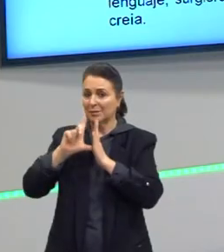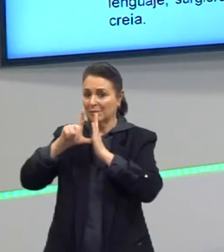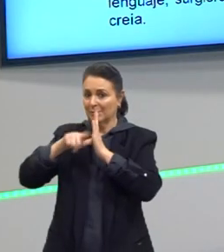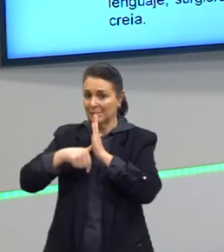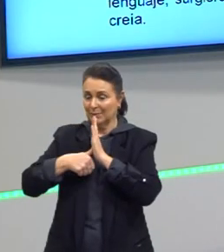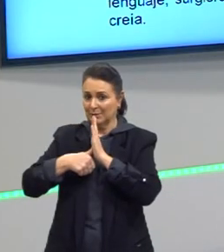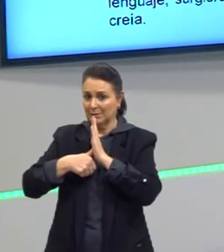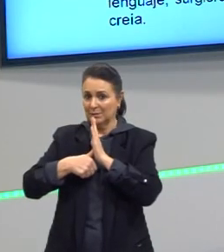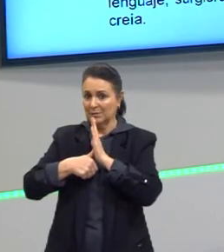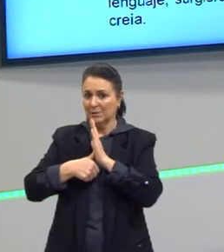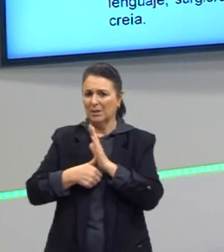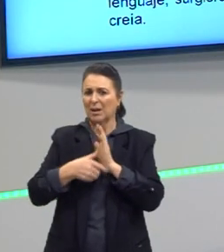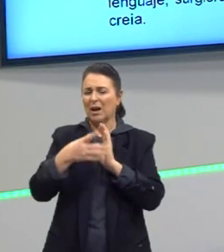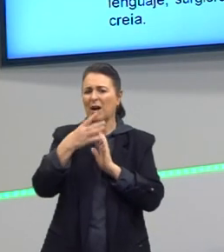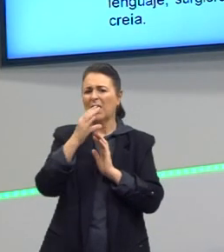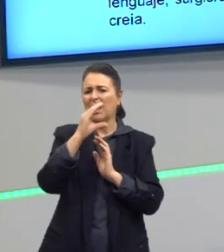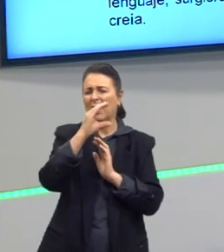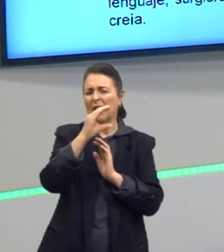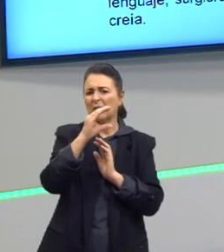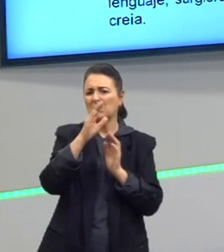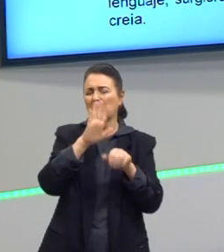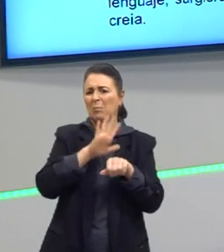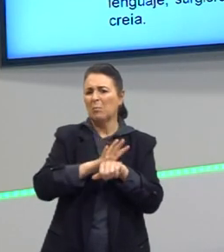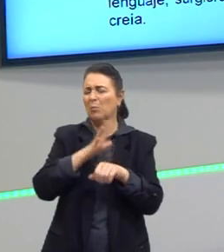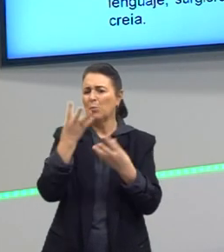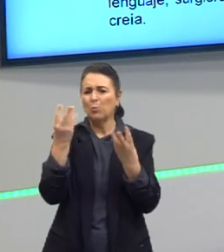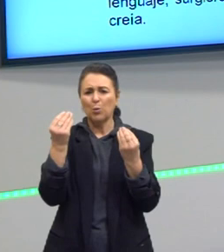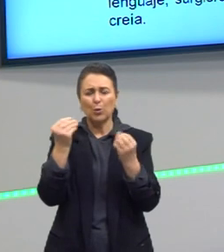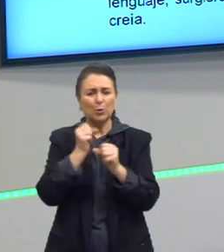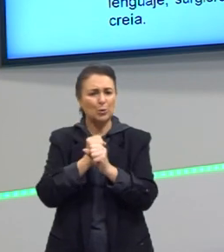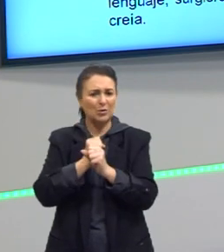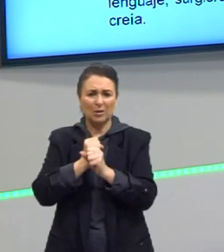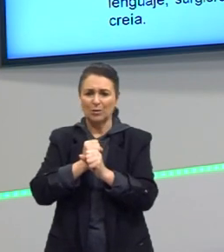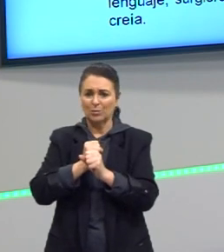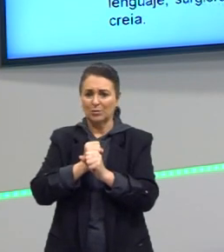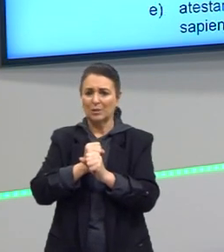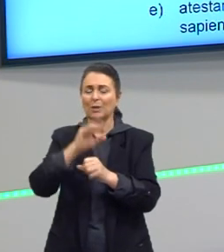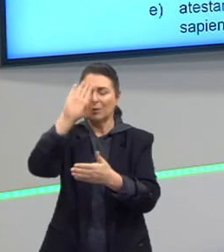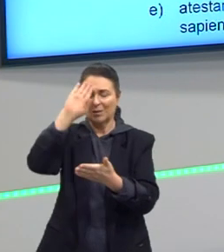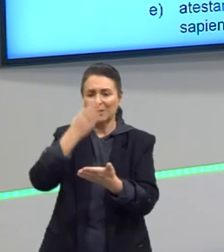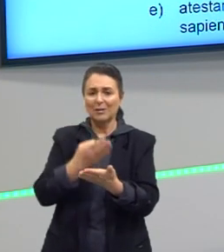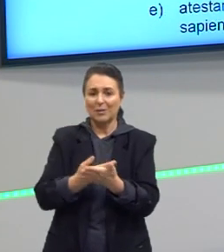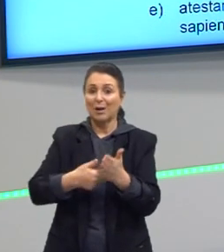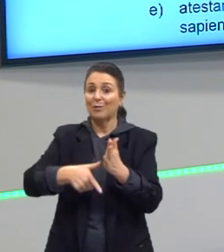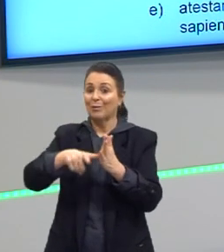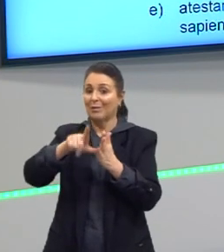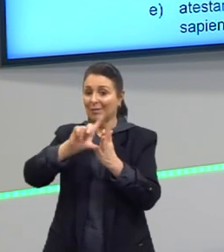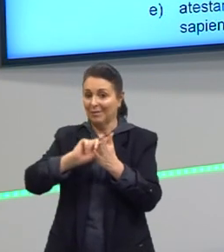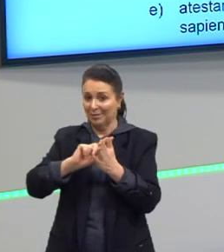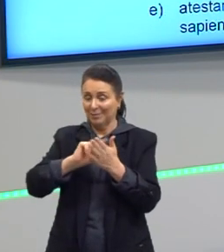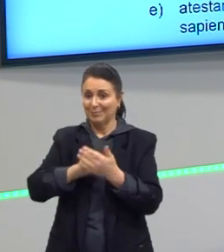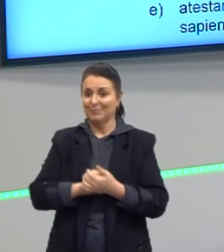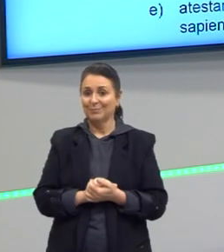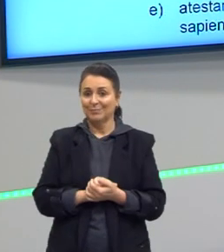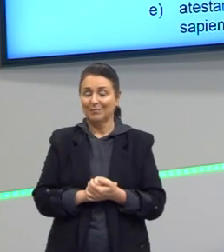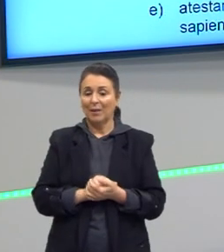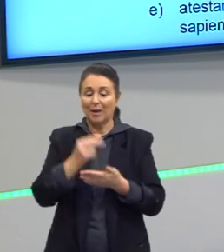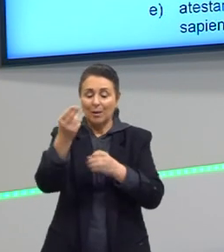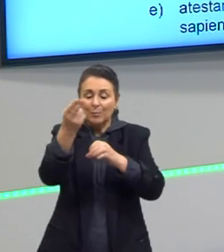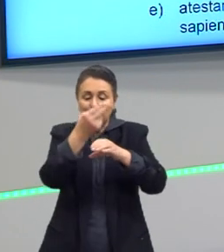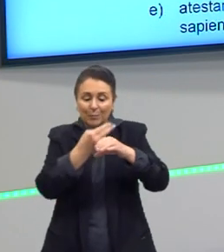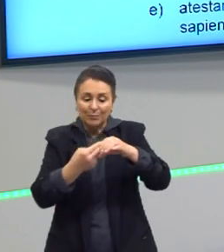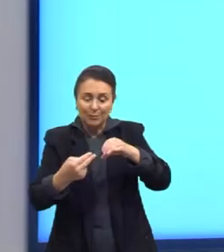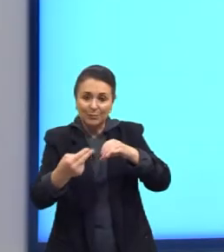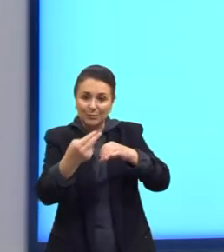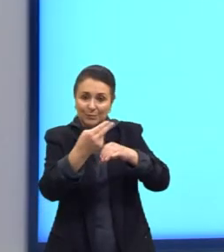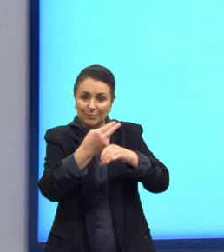seja a centenas e anos anteriormente do que acreditávamos até então e a pintura rupestre